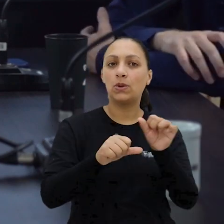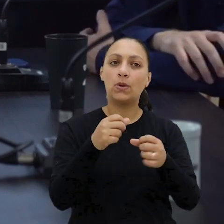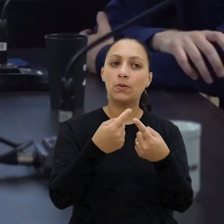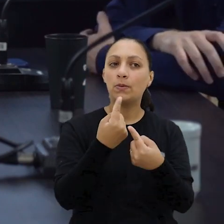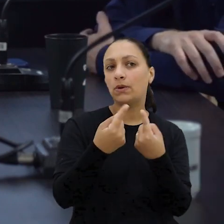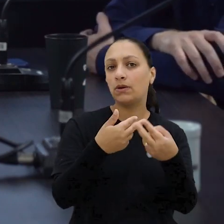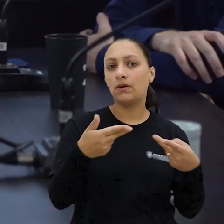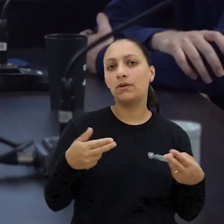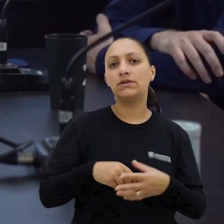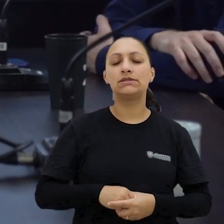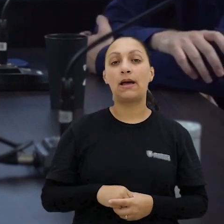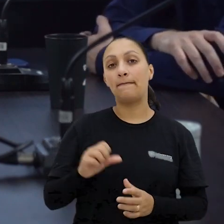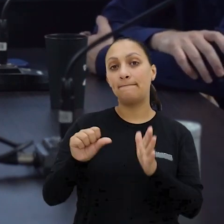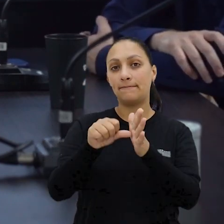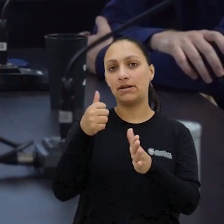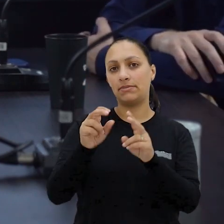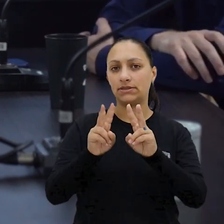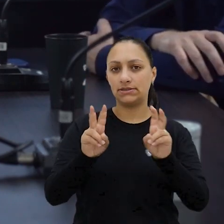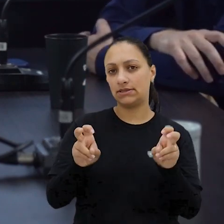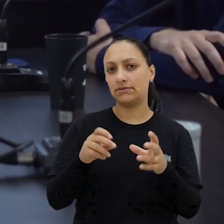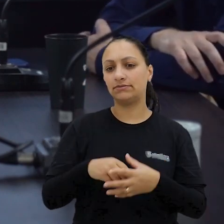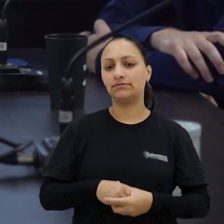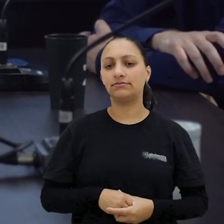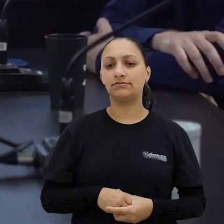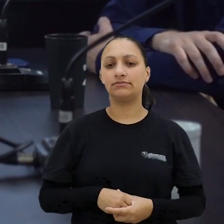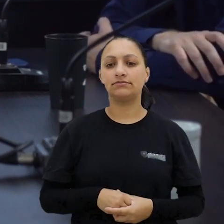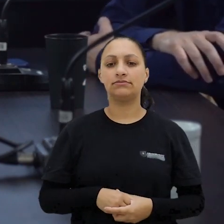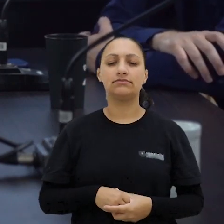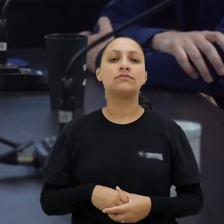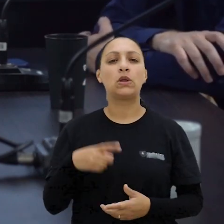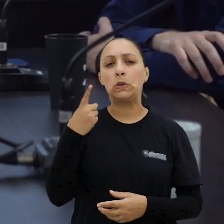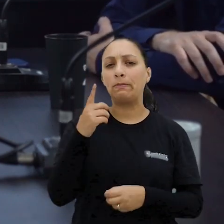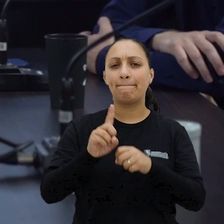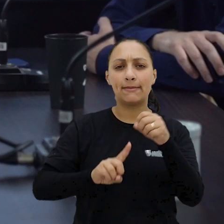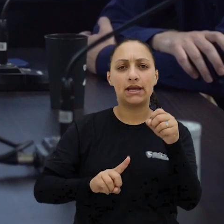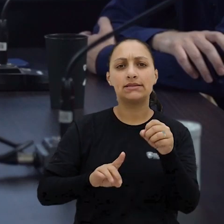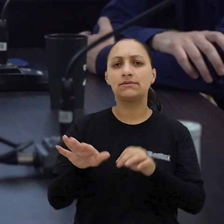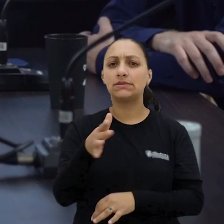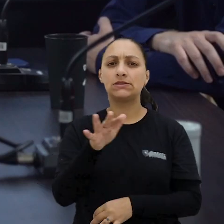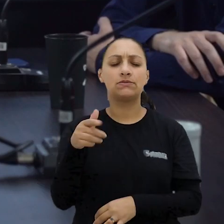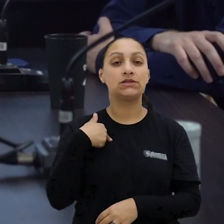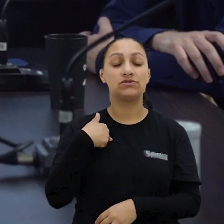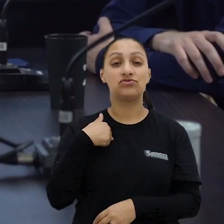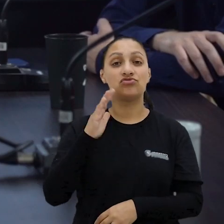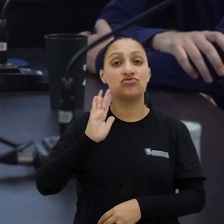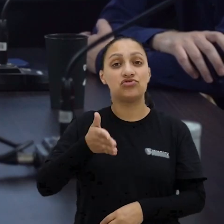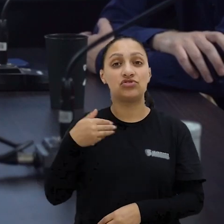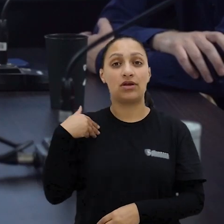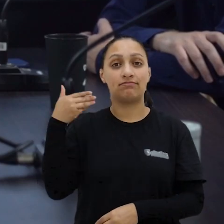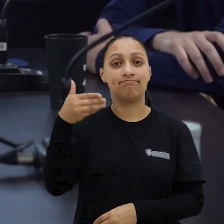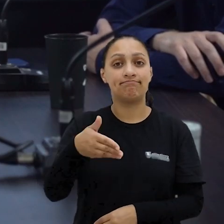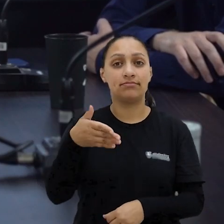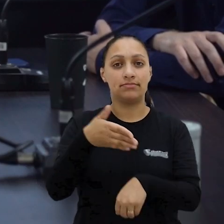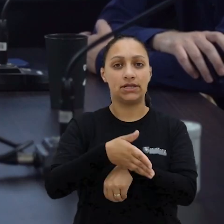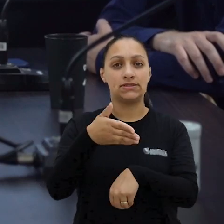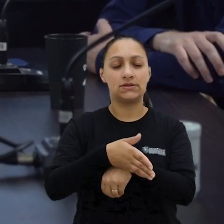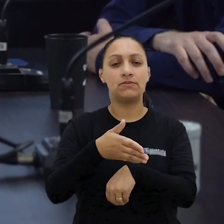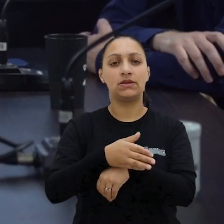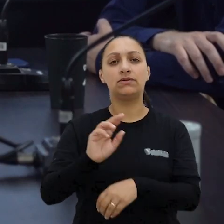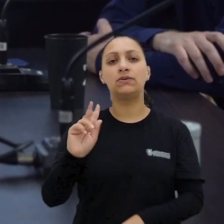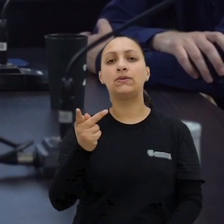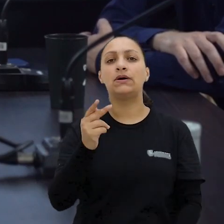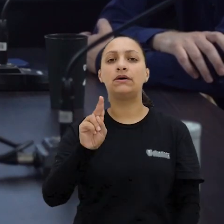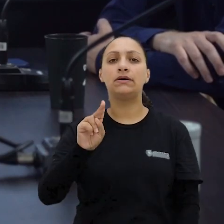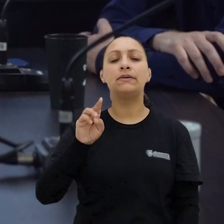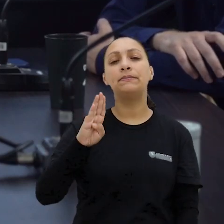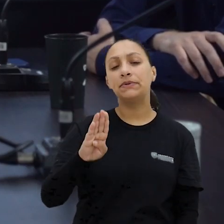ali, mudou alguma coisa. Foi a primeira questão, assim, e foi assim, questão de 1 mês, 2 meses, eu já estava dentro, frequentando aqui o hub que